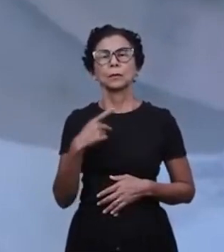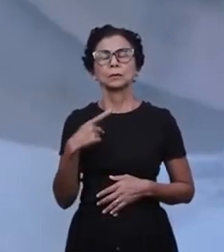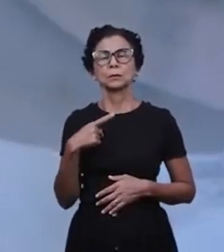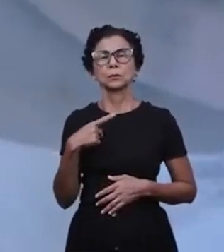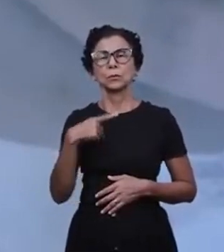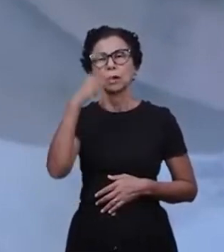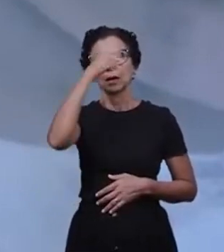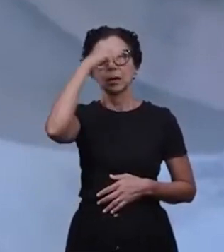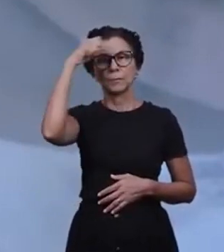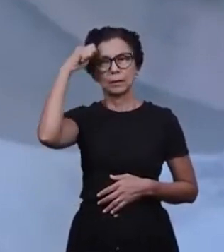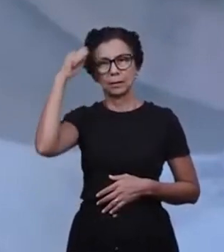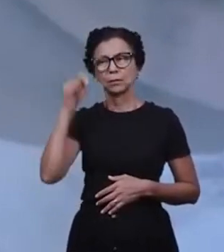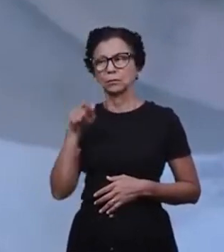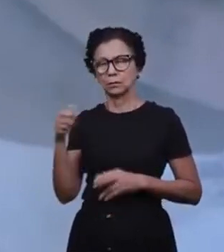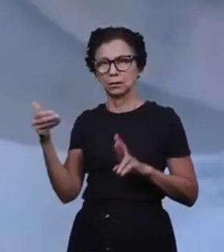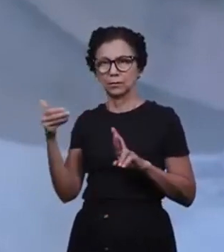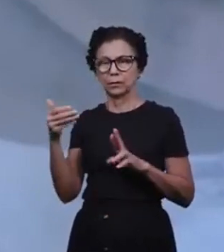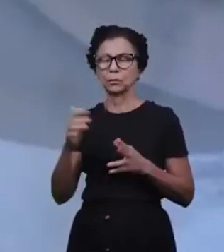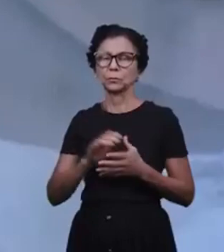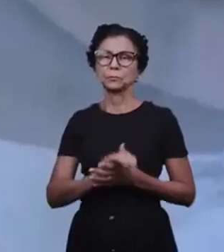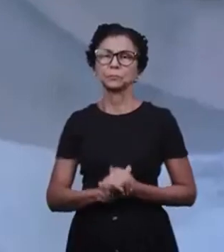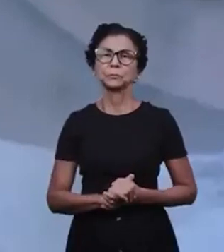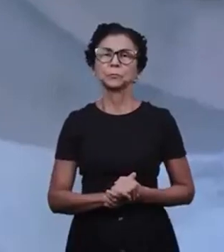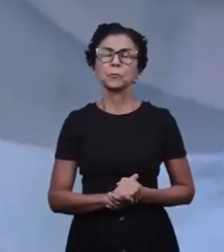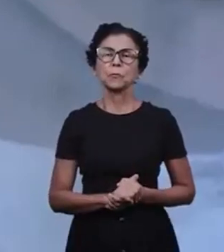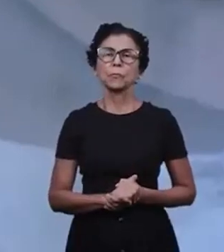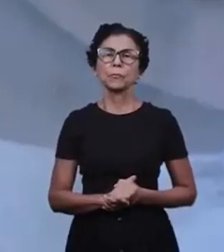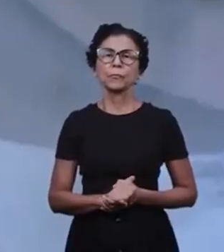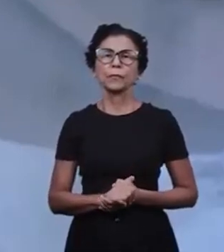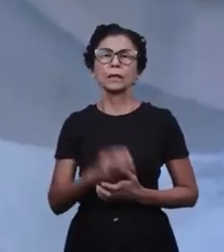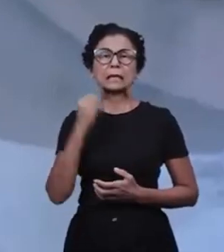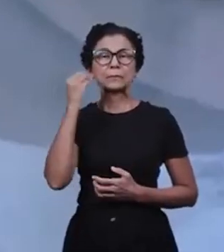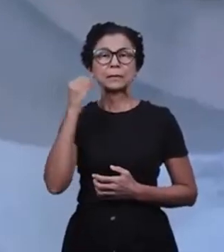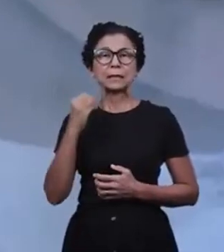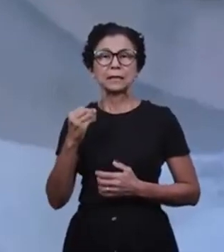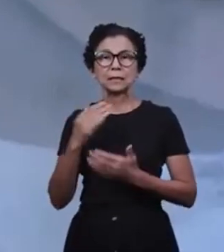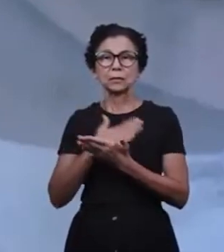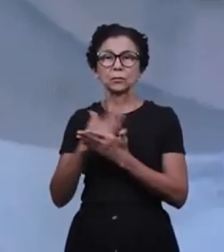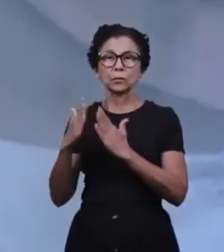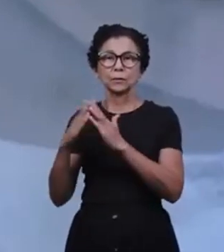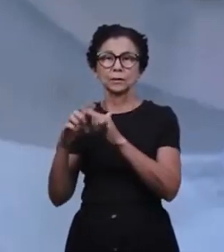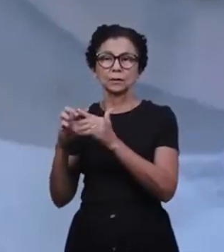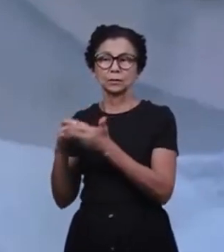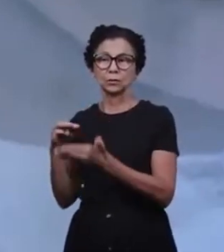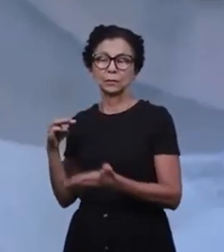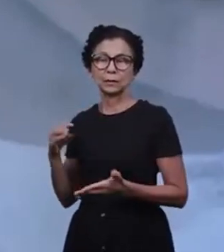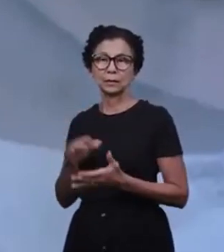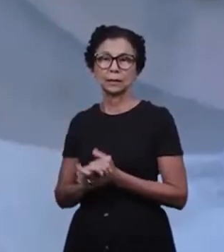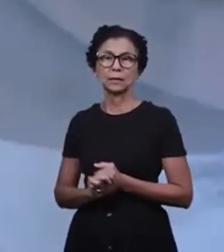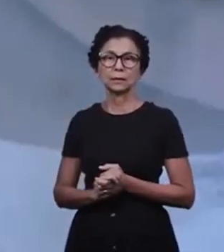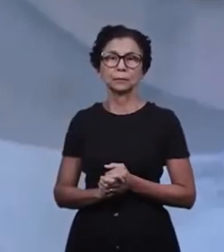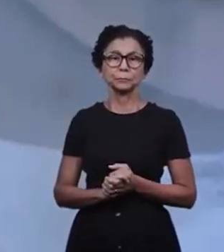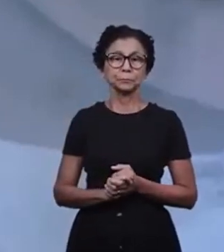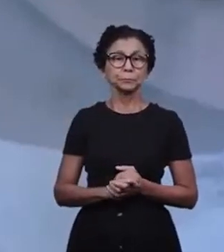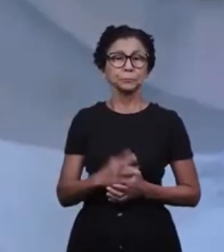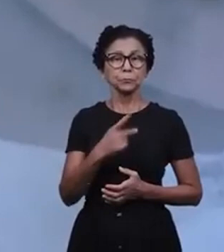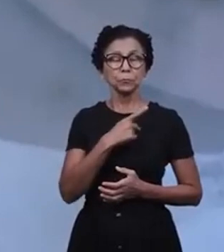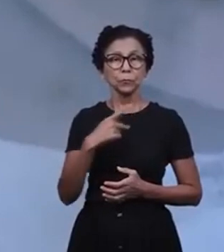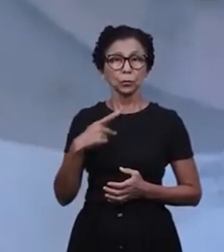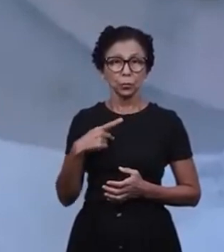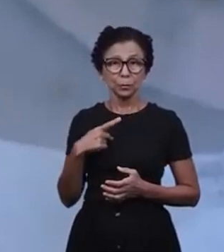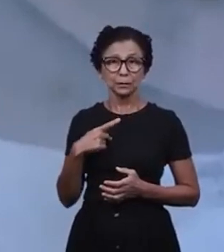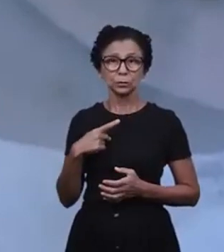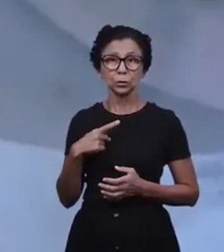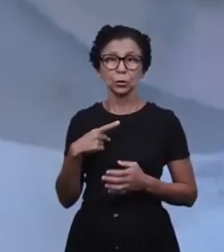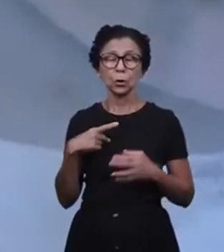pastor pregar, o pastor Gideuti pregar, no mesmo texto, 3 ou 4 dias seguidos. Né? Isso é revelação, porque depois você vai pregar o